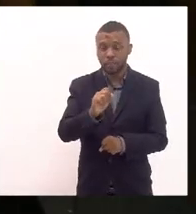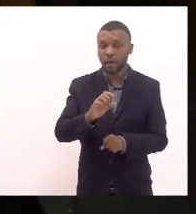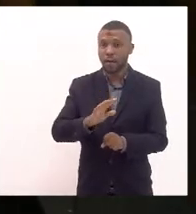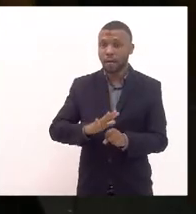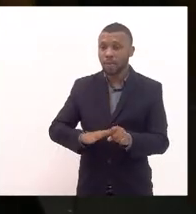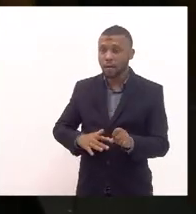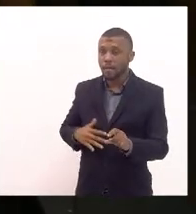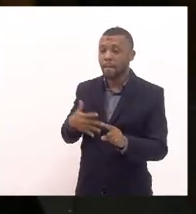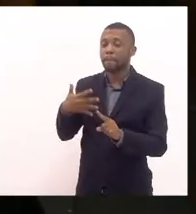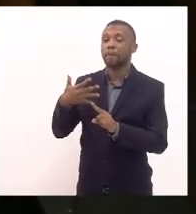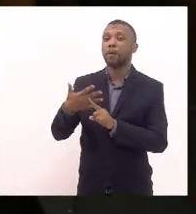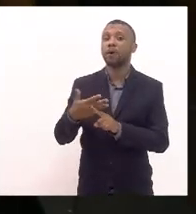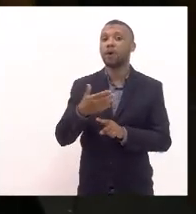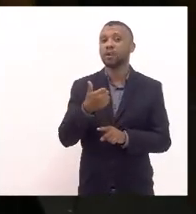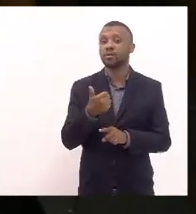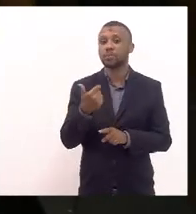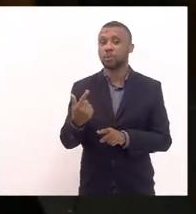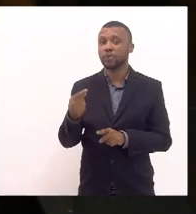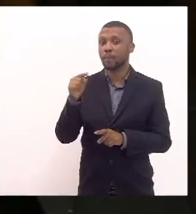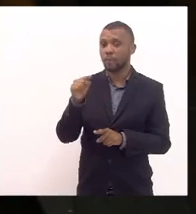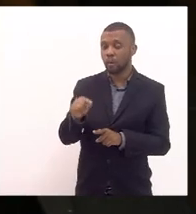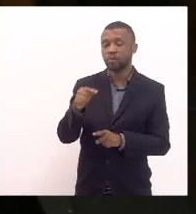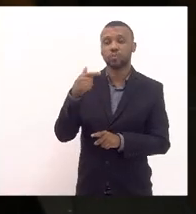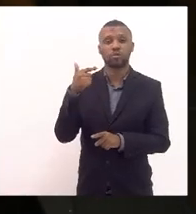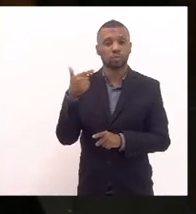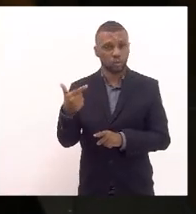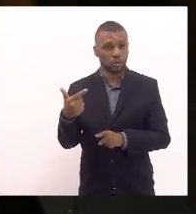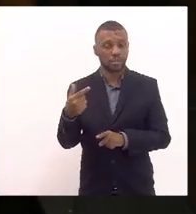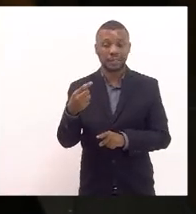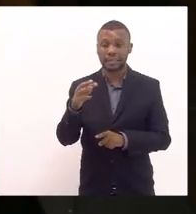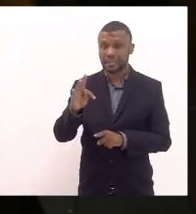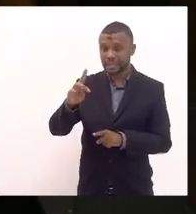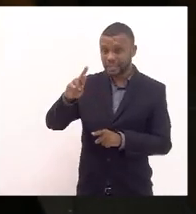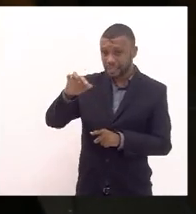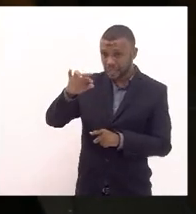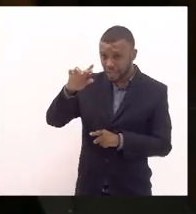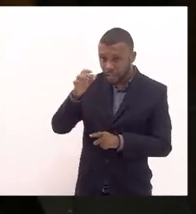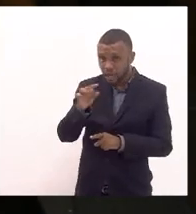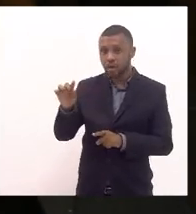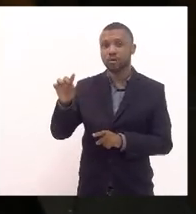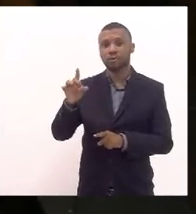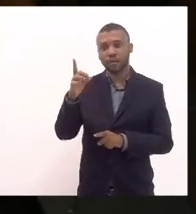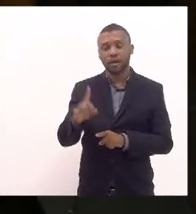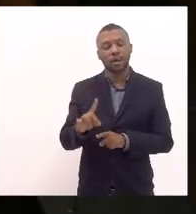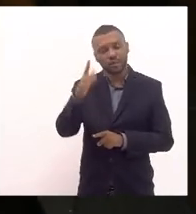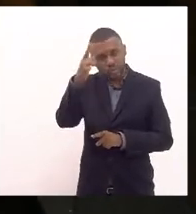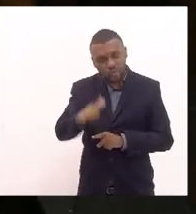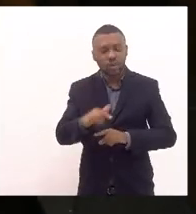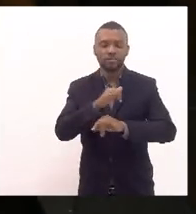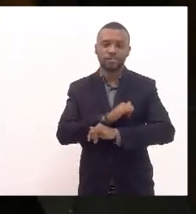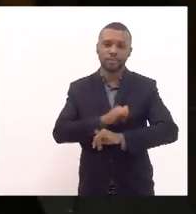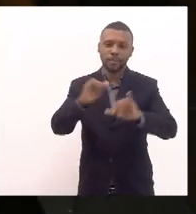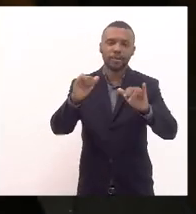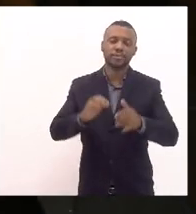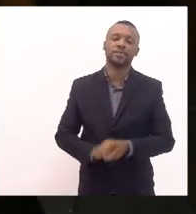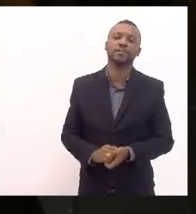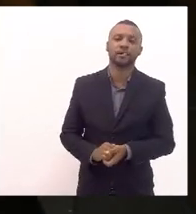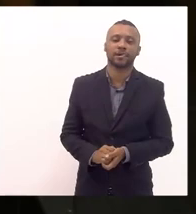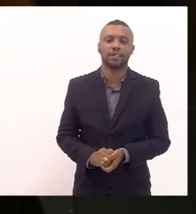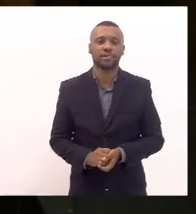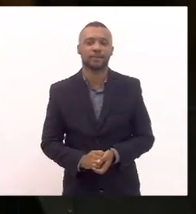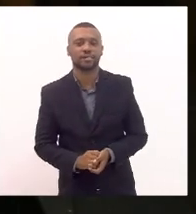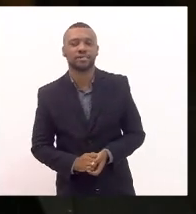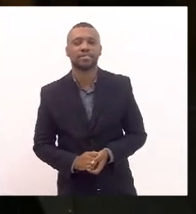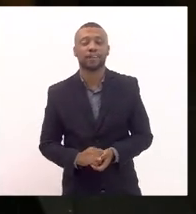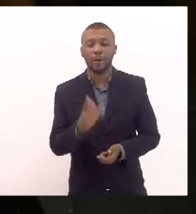bagatela de 12.2 trilhões de dólares eu vou repetir os números para que não pareça uma